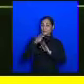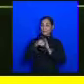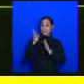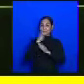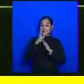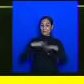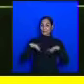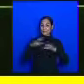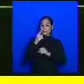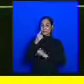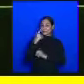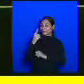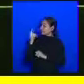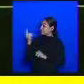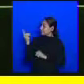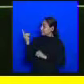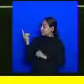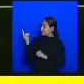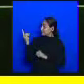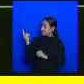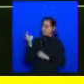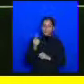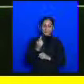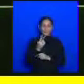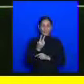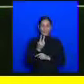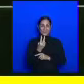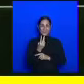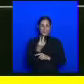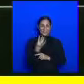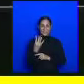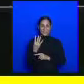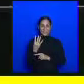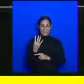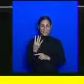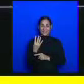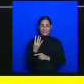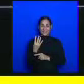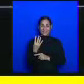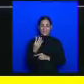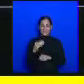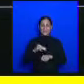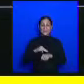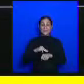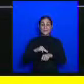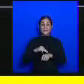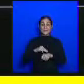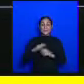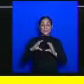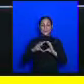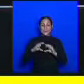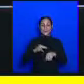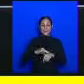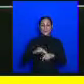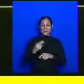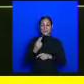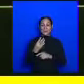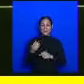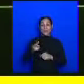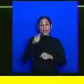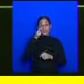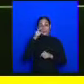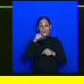o Brasil hein atenção 24 bola marrom 24 então confira comigo